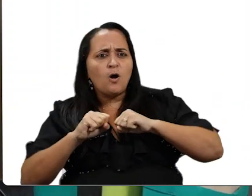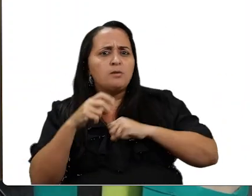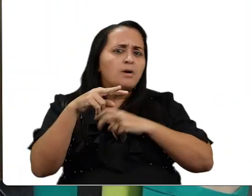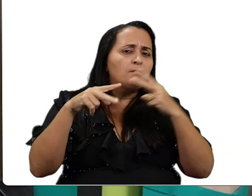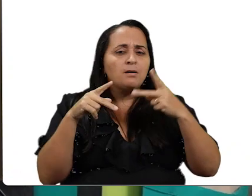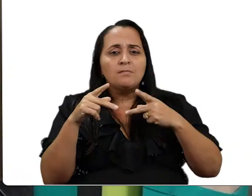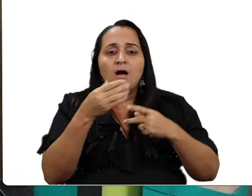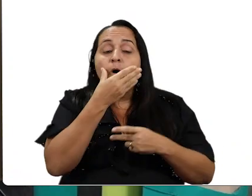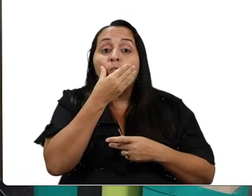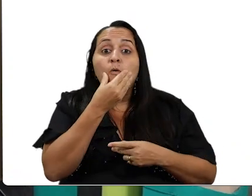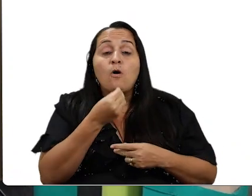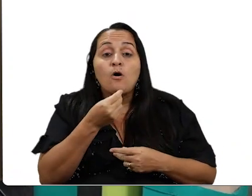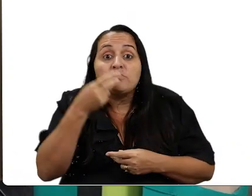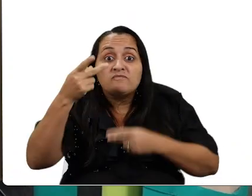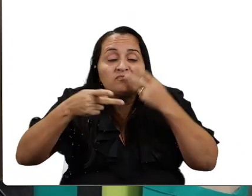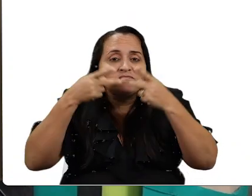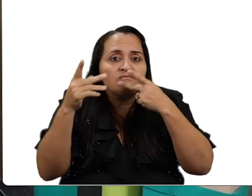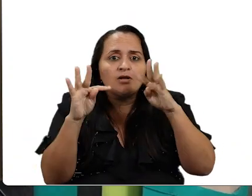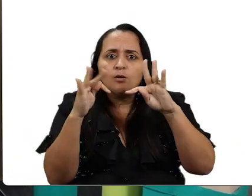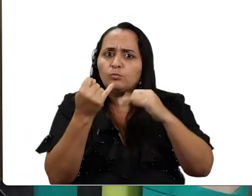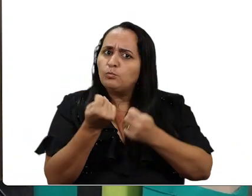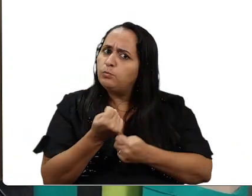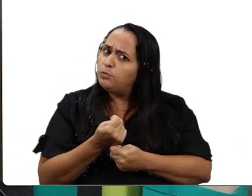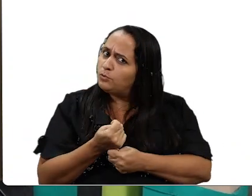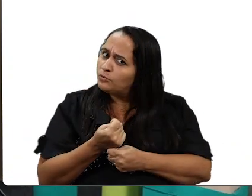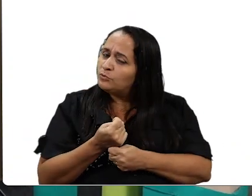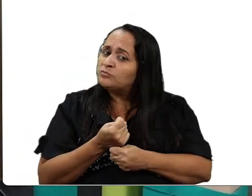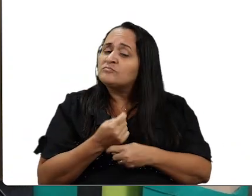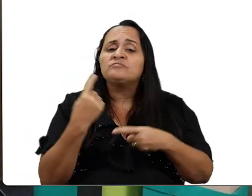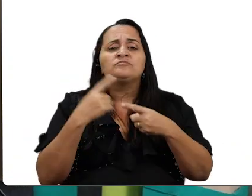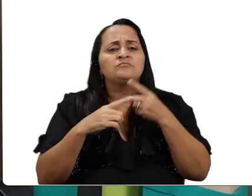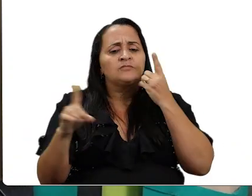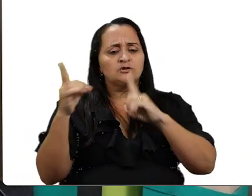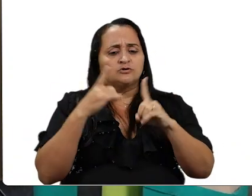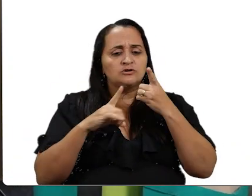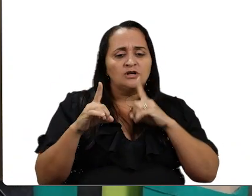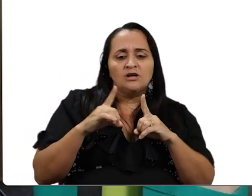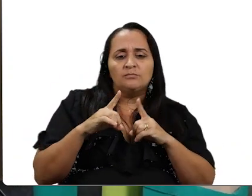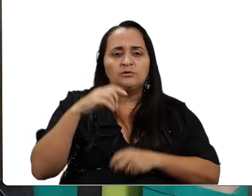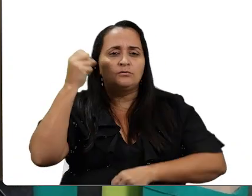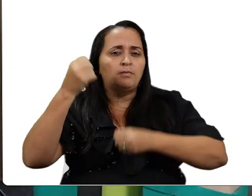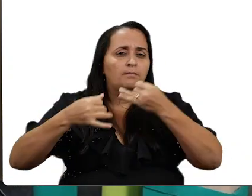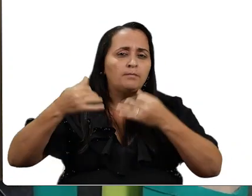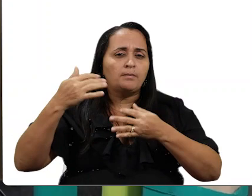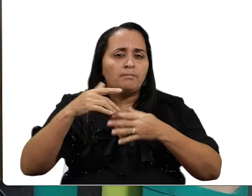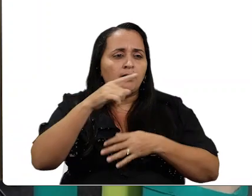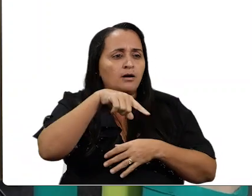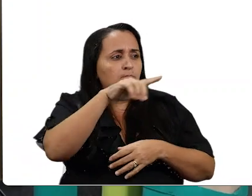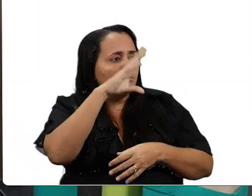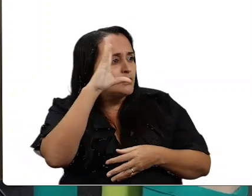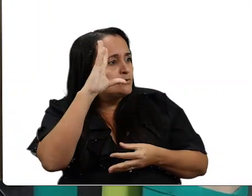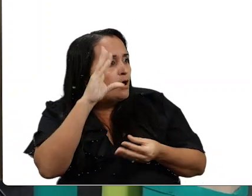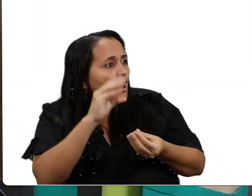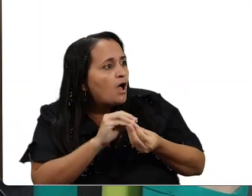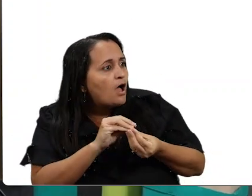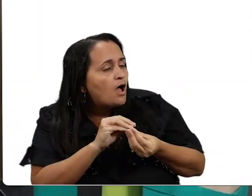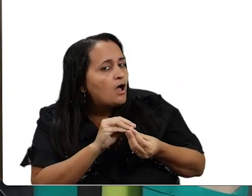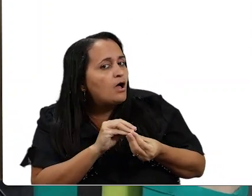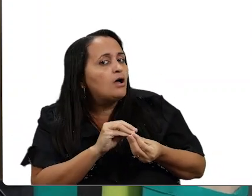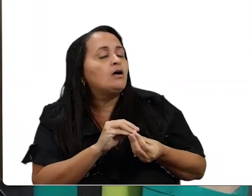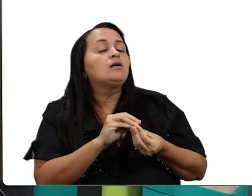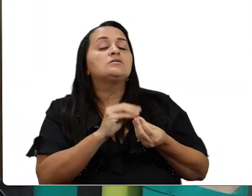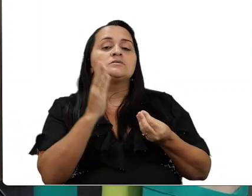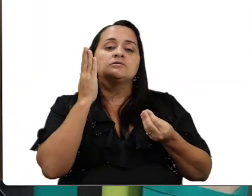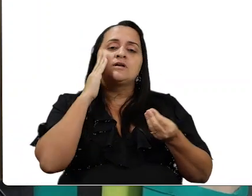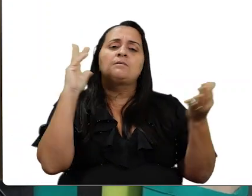que está passando ali no jogo, porque o jogo é muito dinâmico. Então, o narrador ajuda você na compreensão de todos os